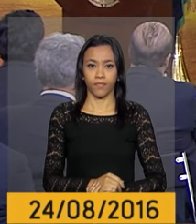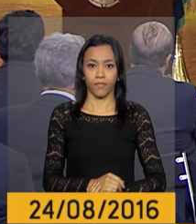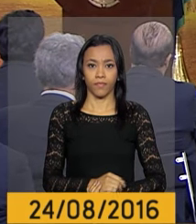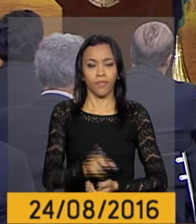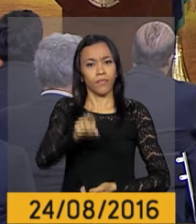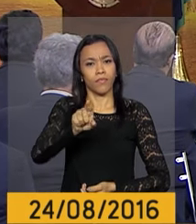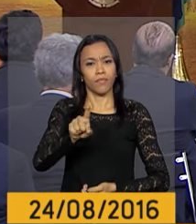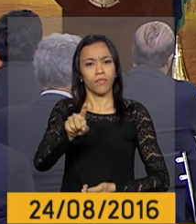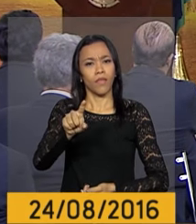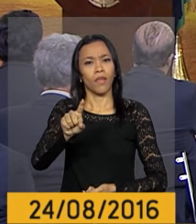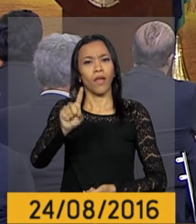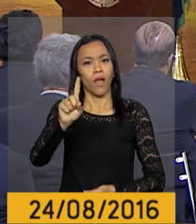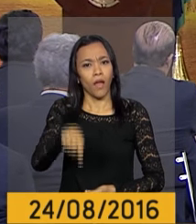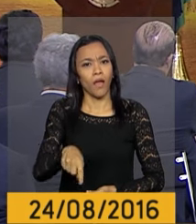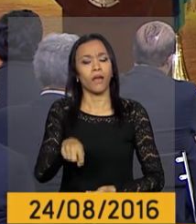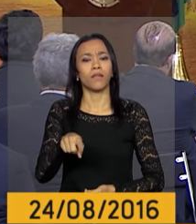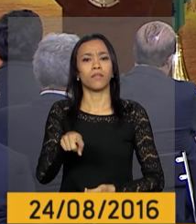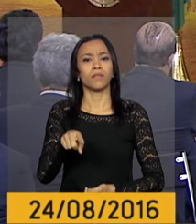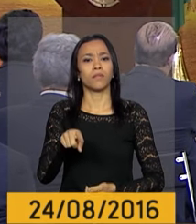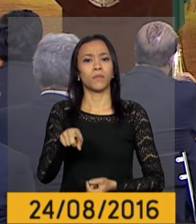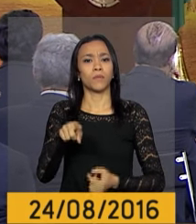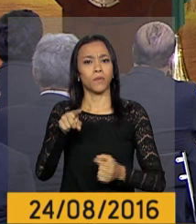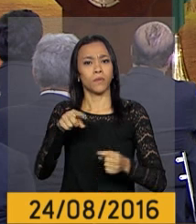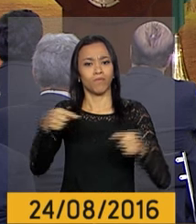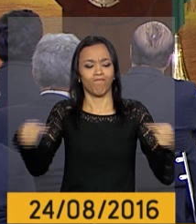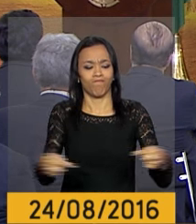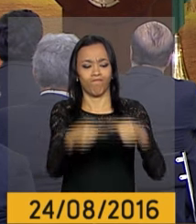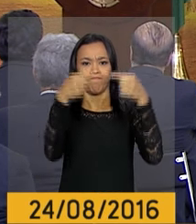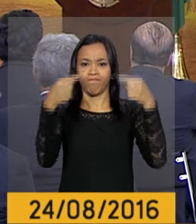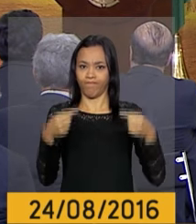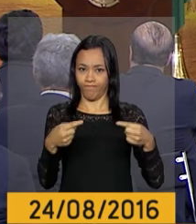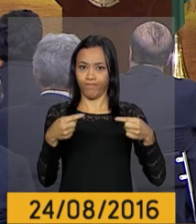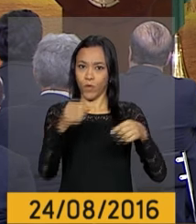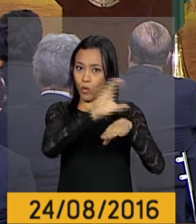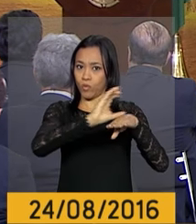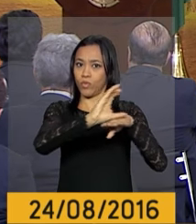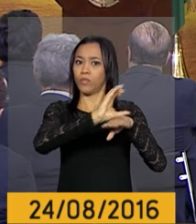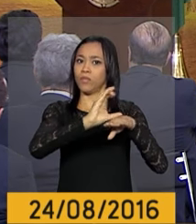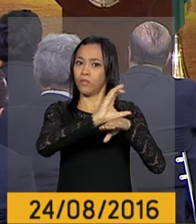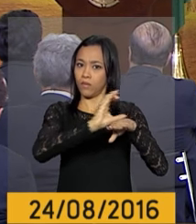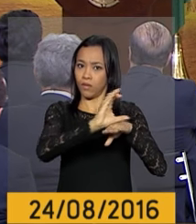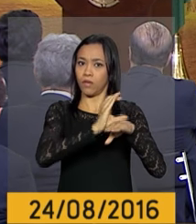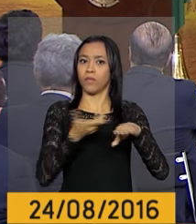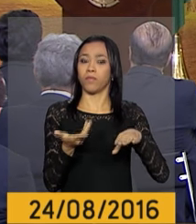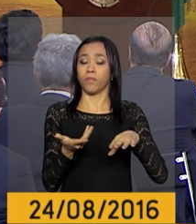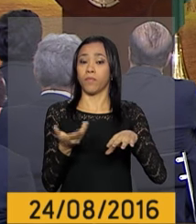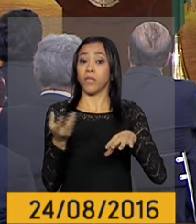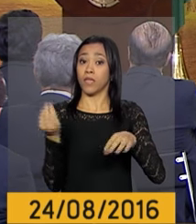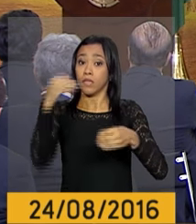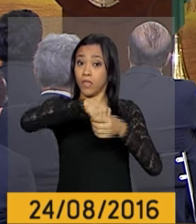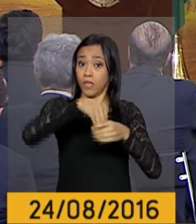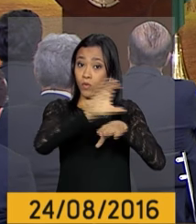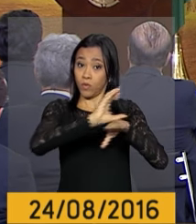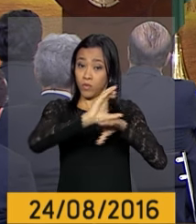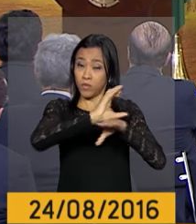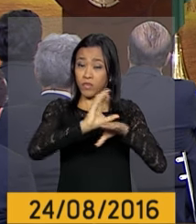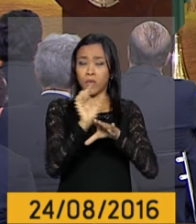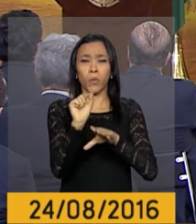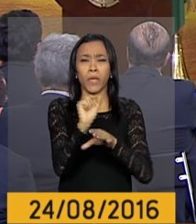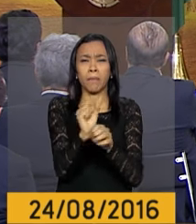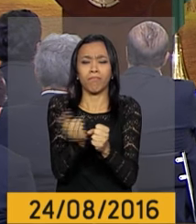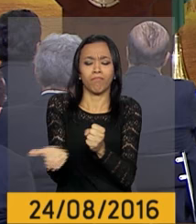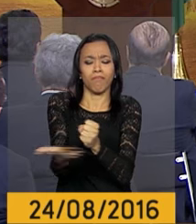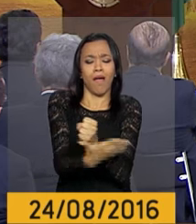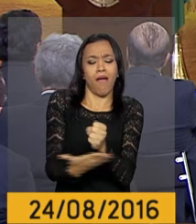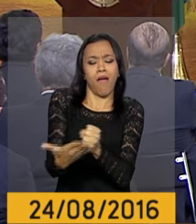muito compatível. com uma ideia da Constituição que coloca como um dos pressupostos básicos